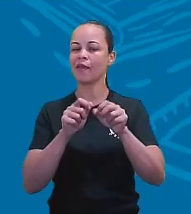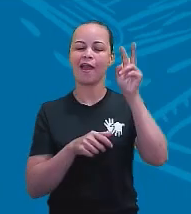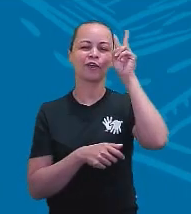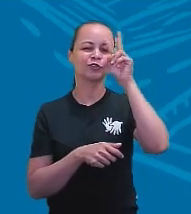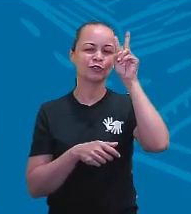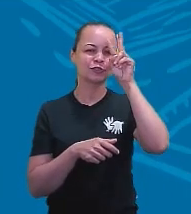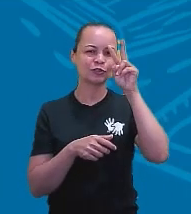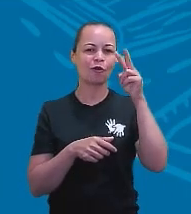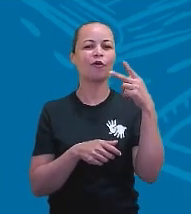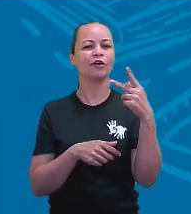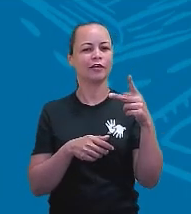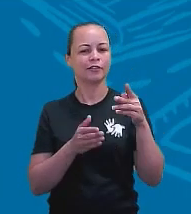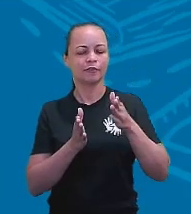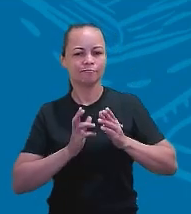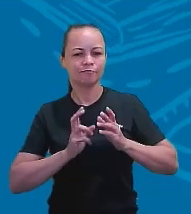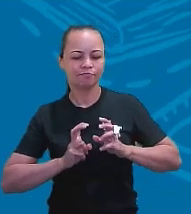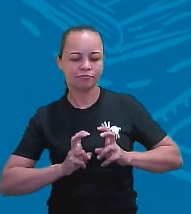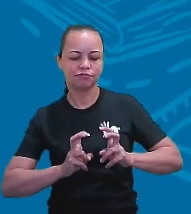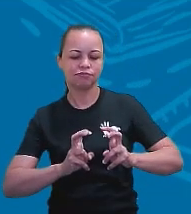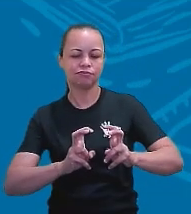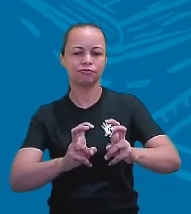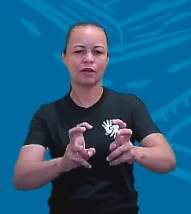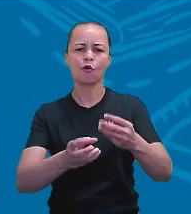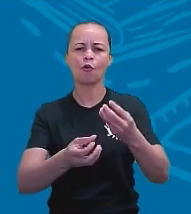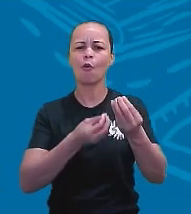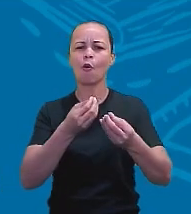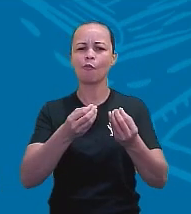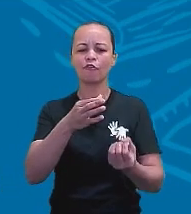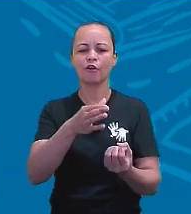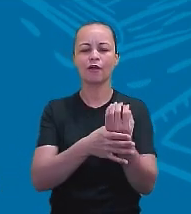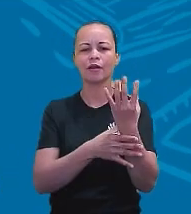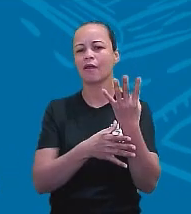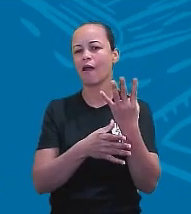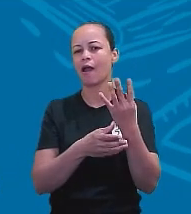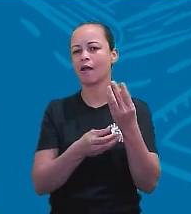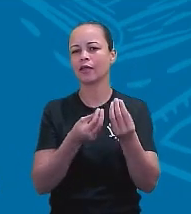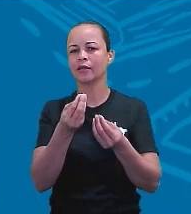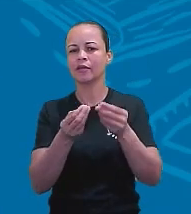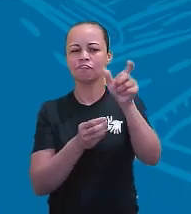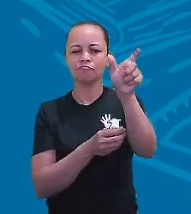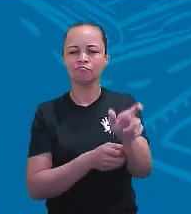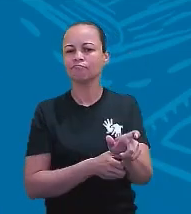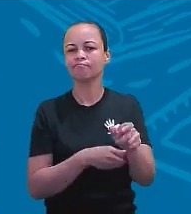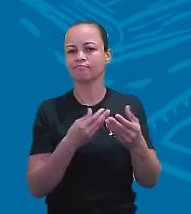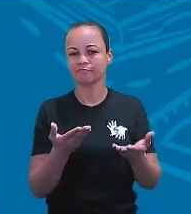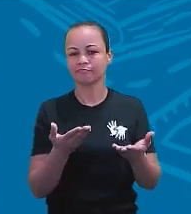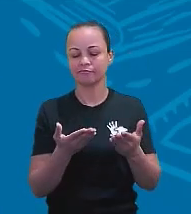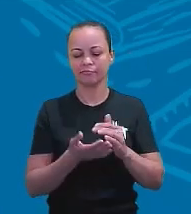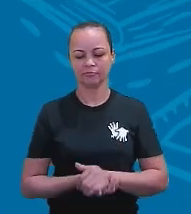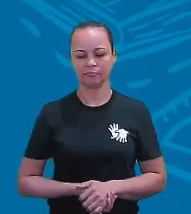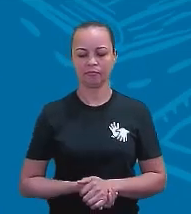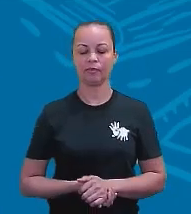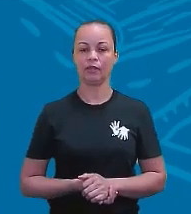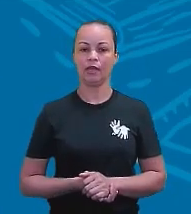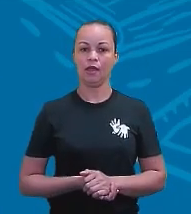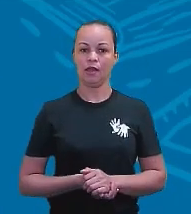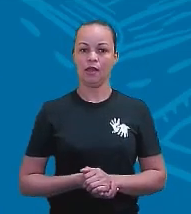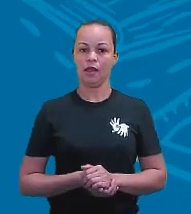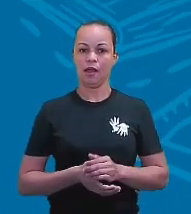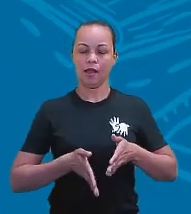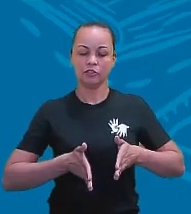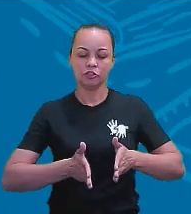mesmo, a história dessa linha. Como é que foi construída e por quem? Vê só. A Estrada de Ferro Central